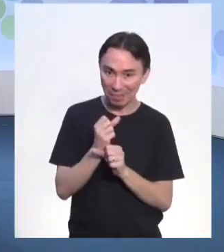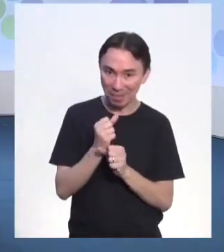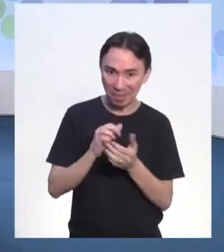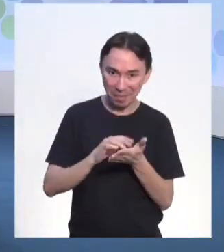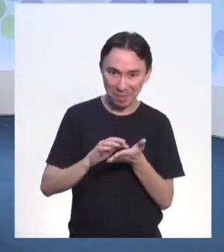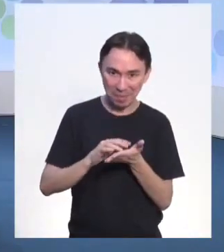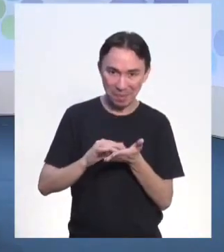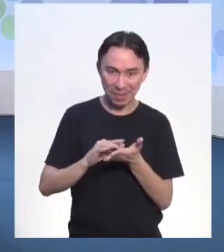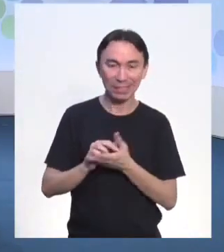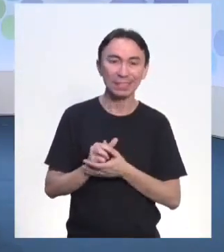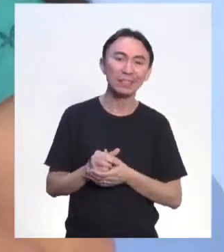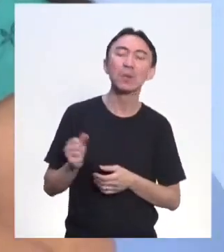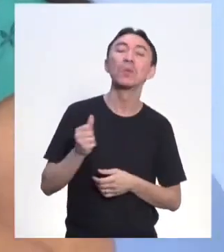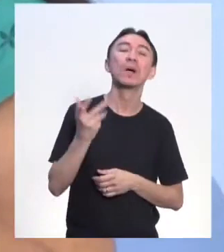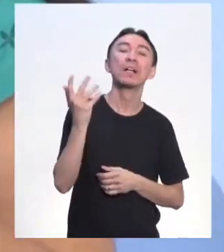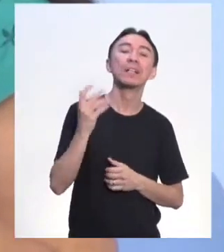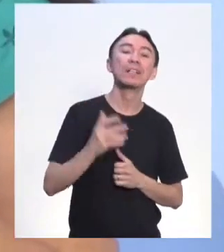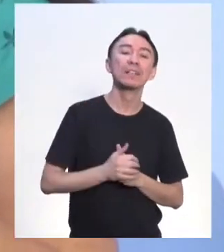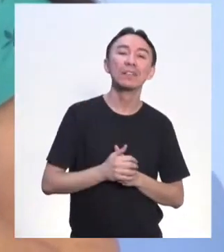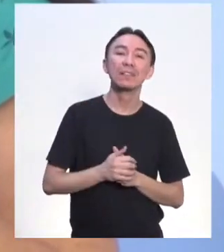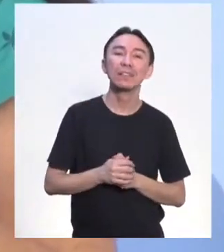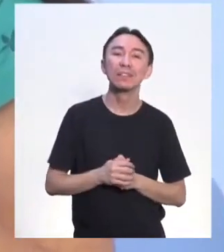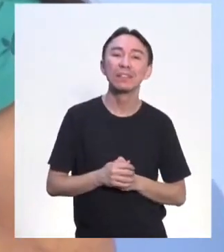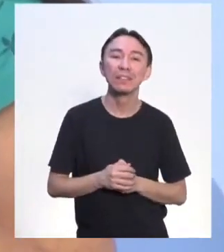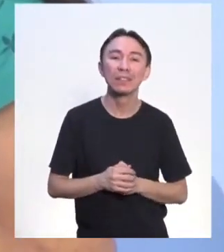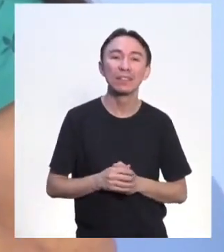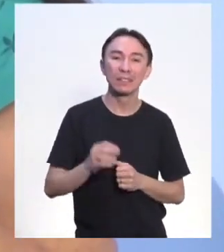Deu quanto, professora Inês?